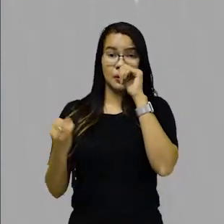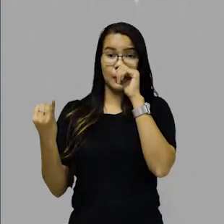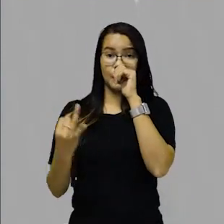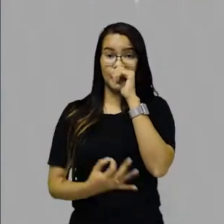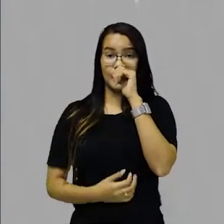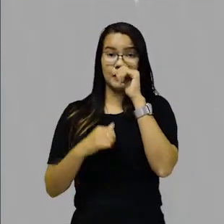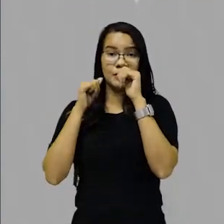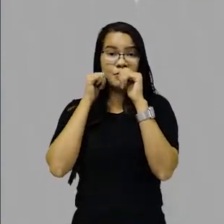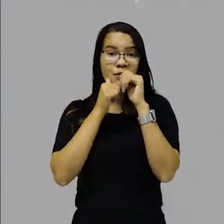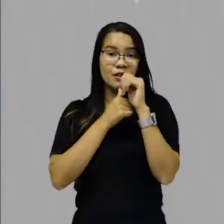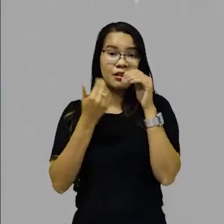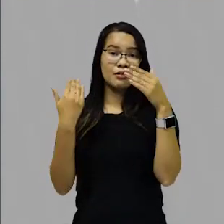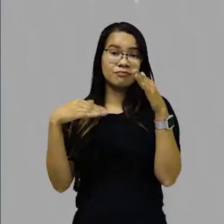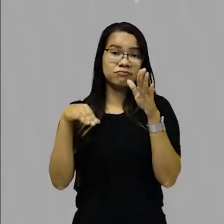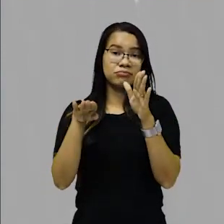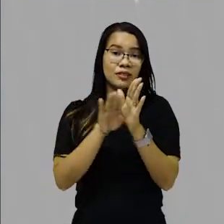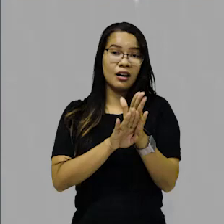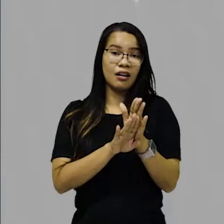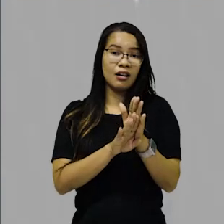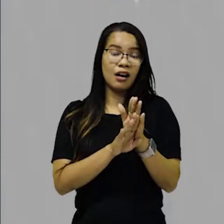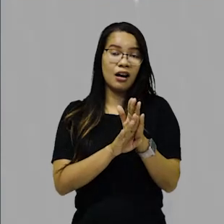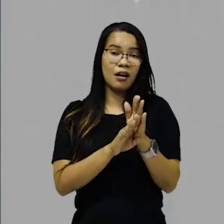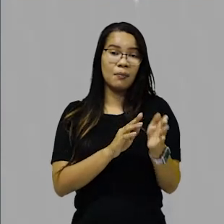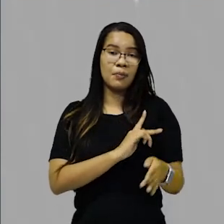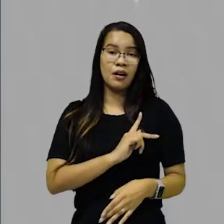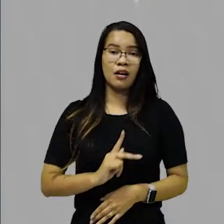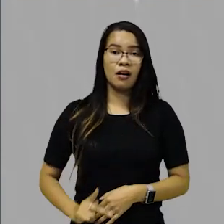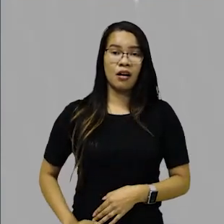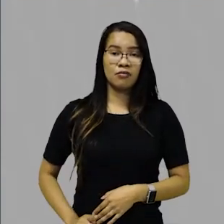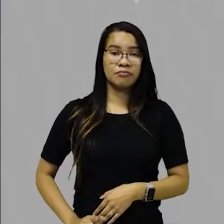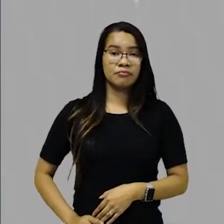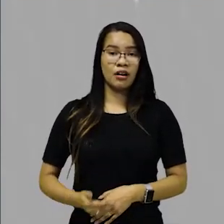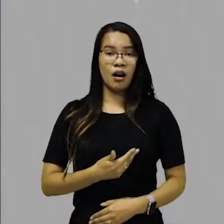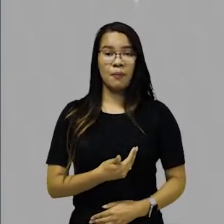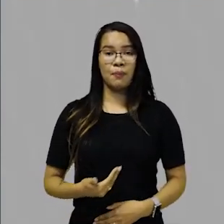Quantas mulheres chegaram na presidência da República do Brasil?